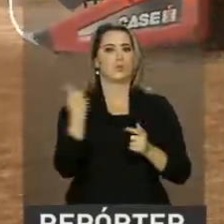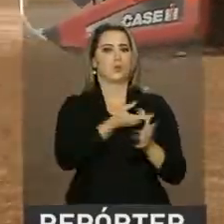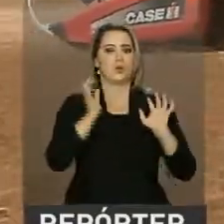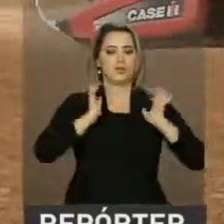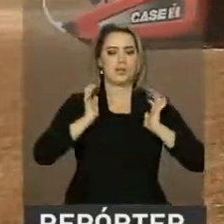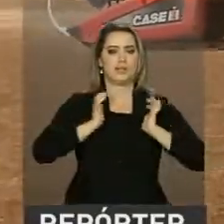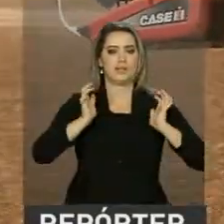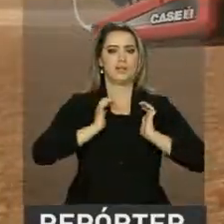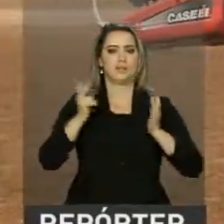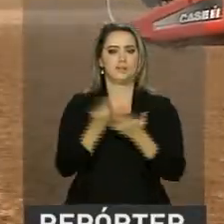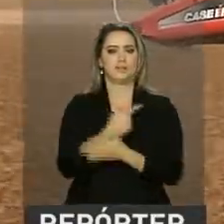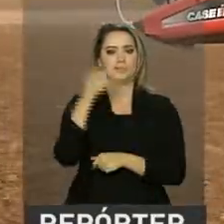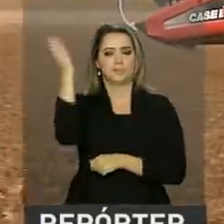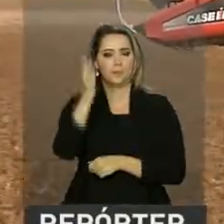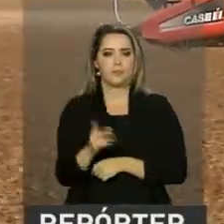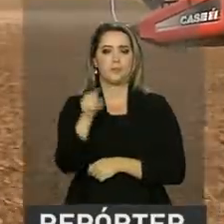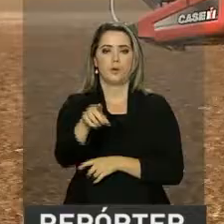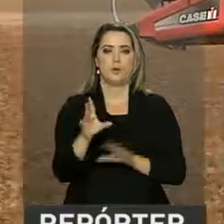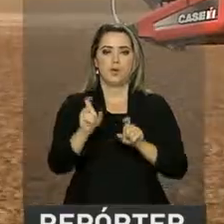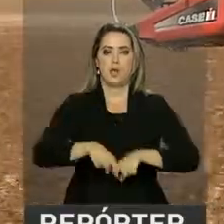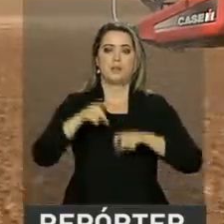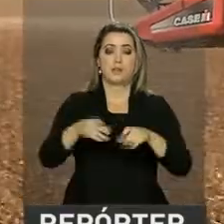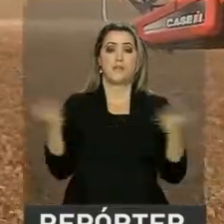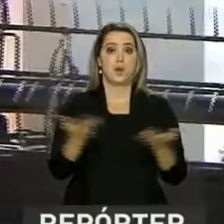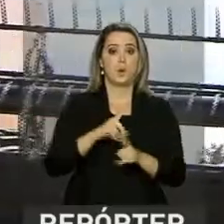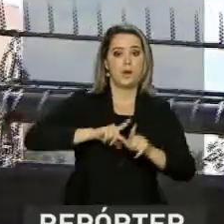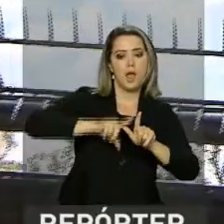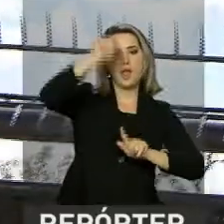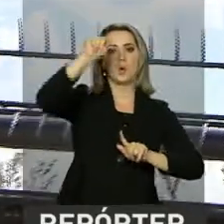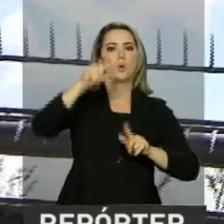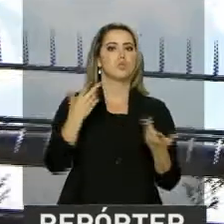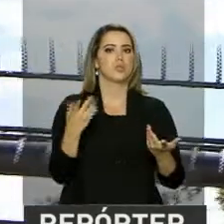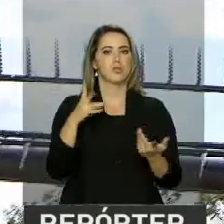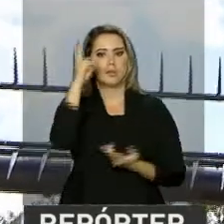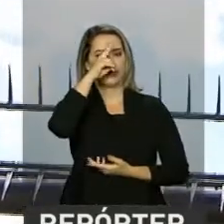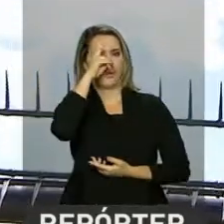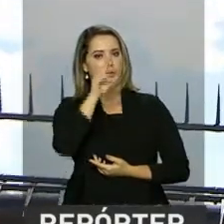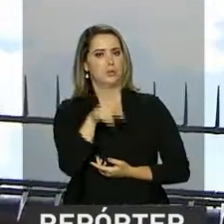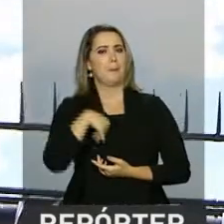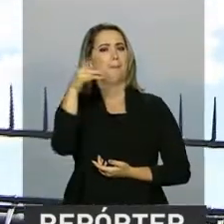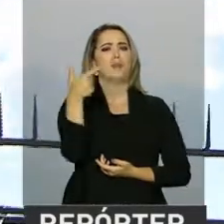e serviços produzidos no país. E a safra que se encerra é a maior da história, mais de